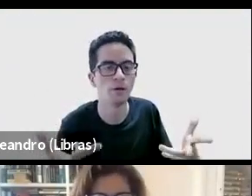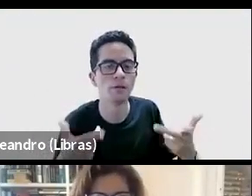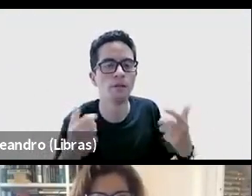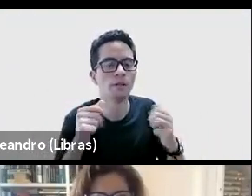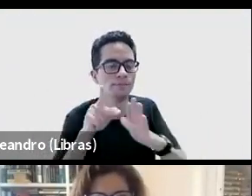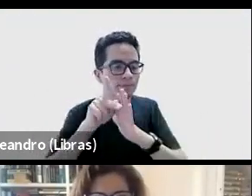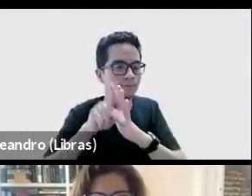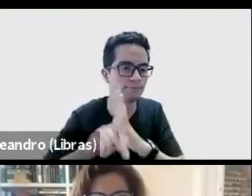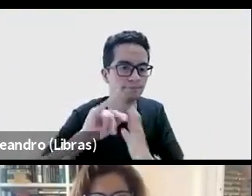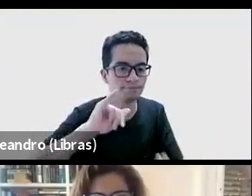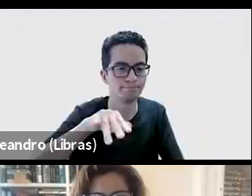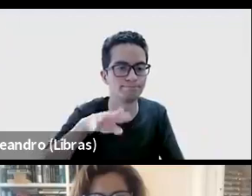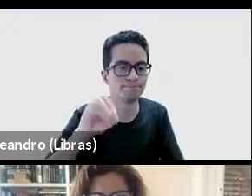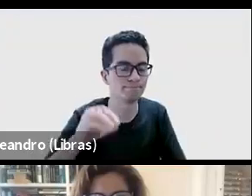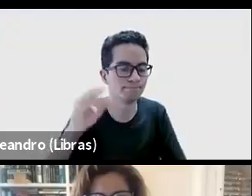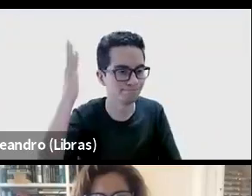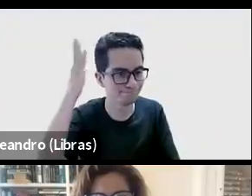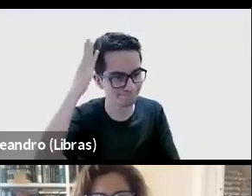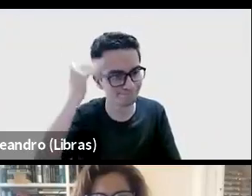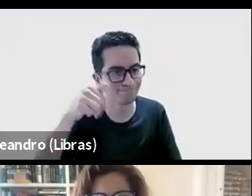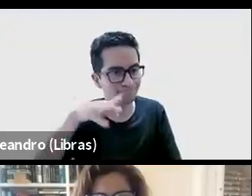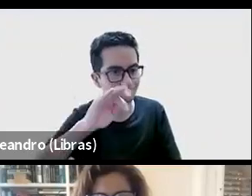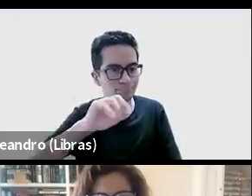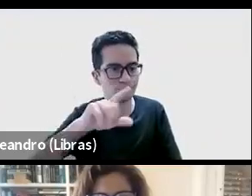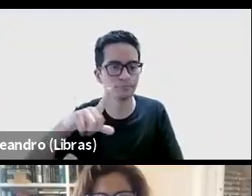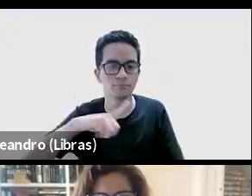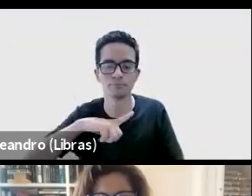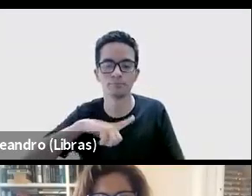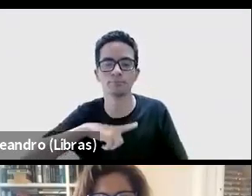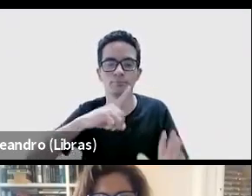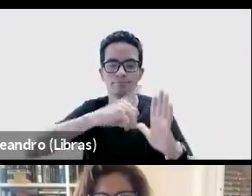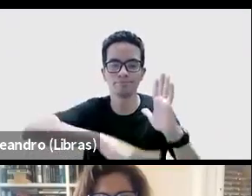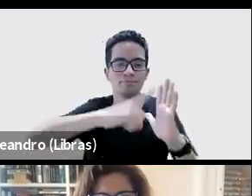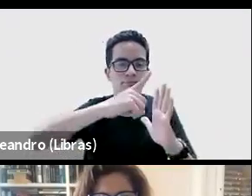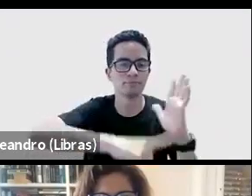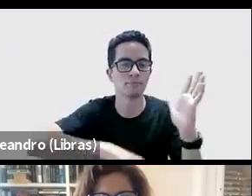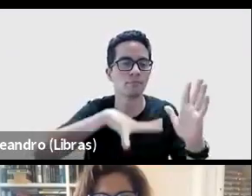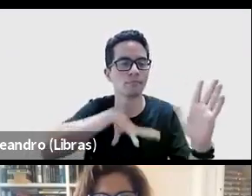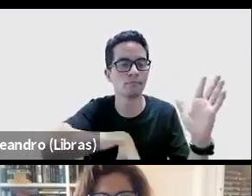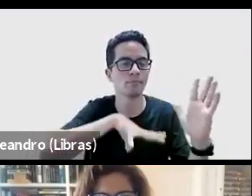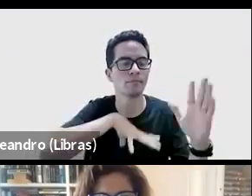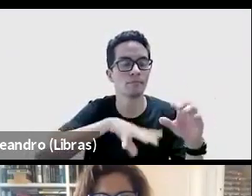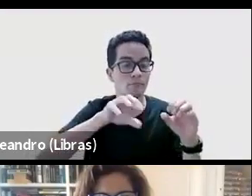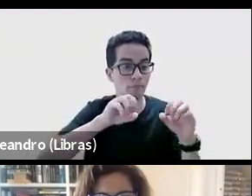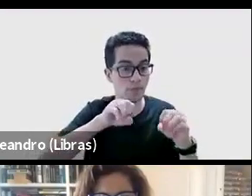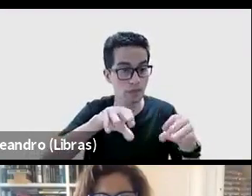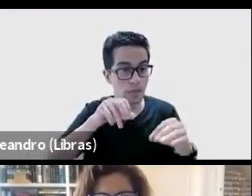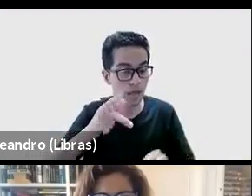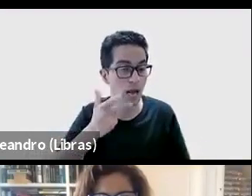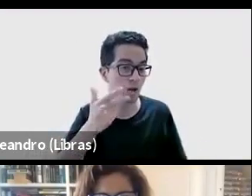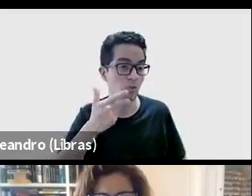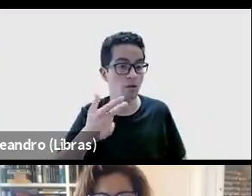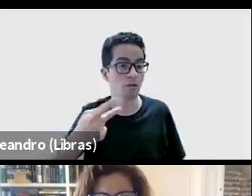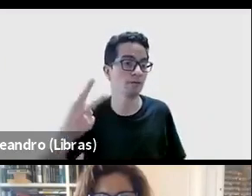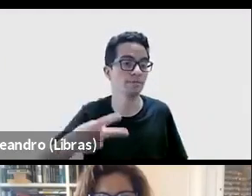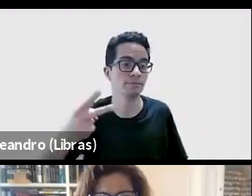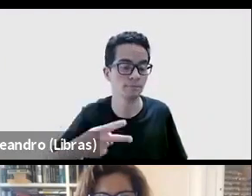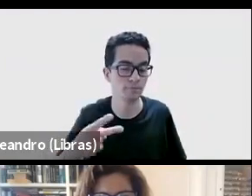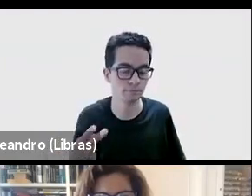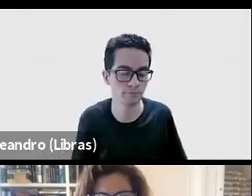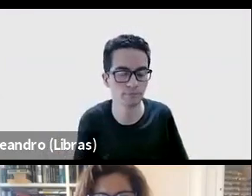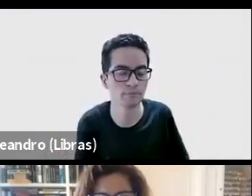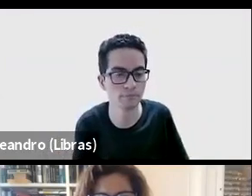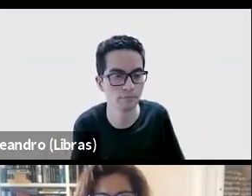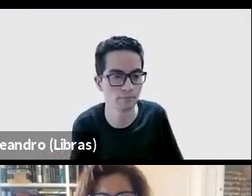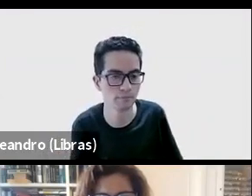projeto do Memorial da América Latina para ensinar português como língua adicional, enfim, pensando nessas frentes, né, que são